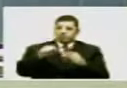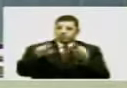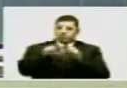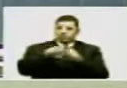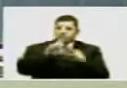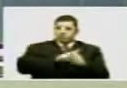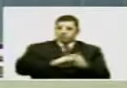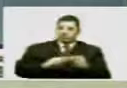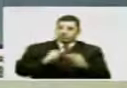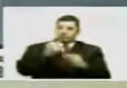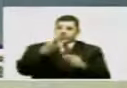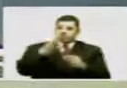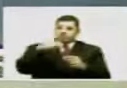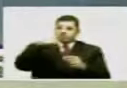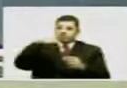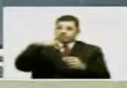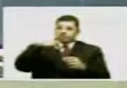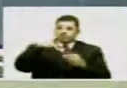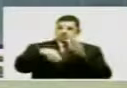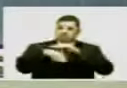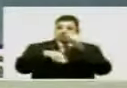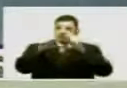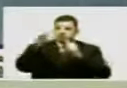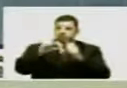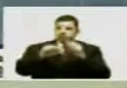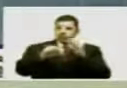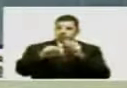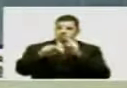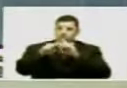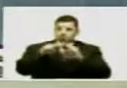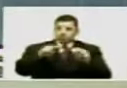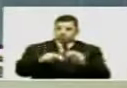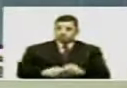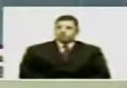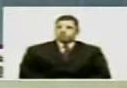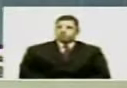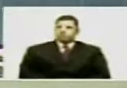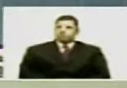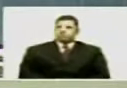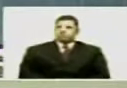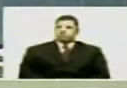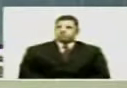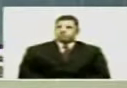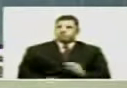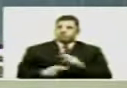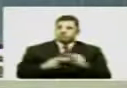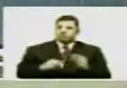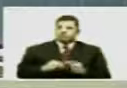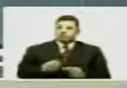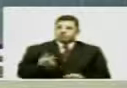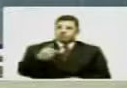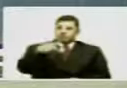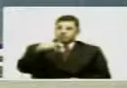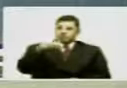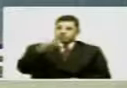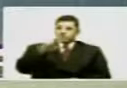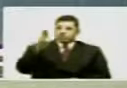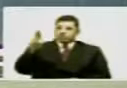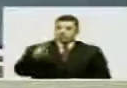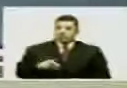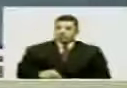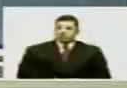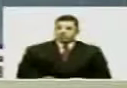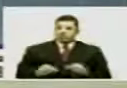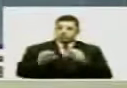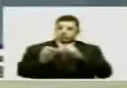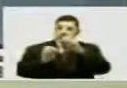BRT, deputado Zé Ricardo, custa 7 vezes mais barato do que o monotrilho. O monotrilho tem um custo de 70 milhões de